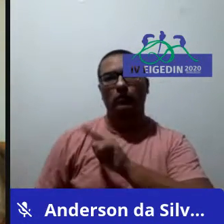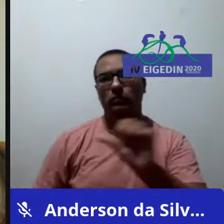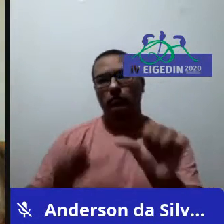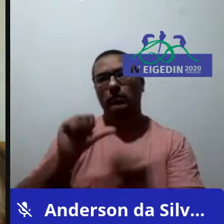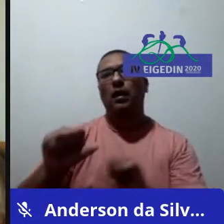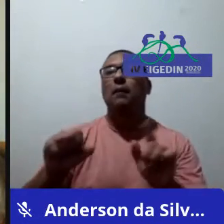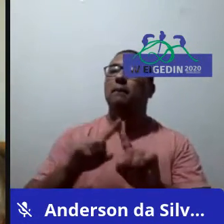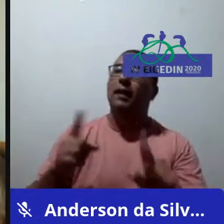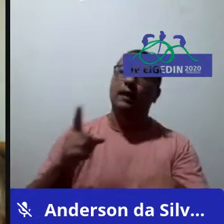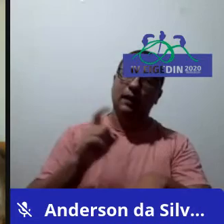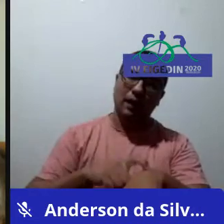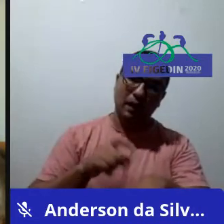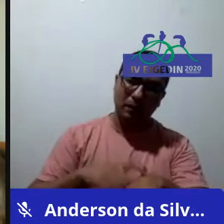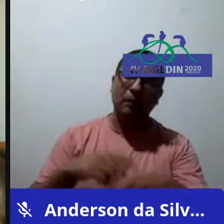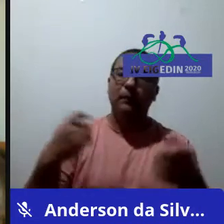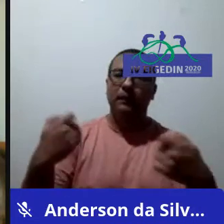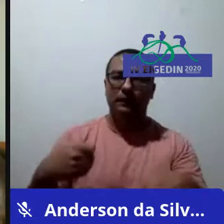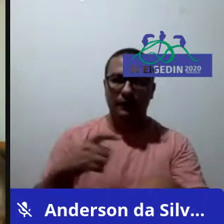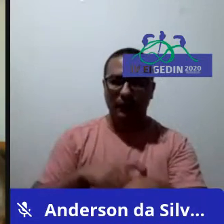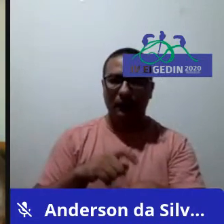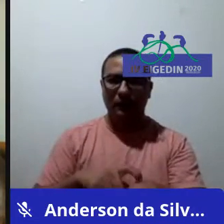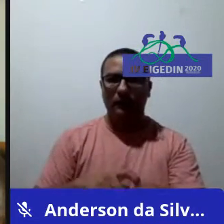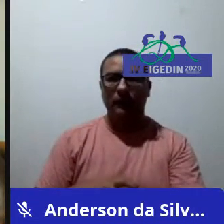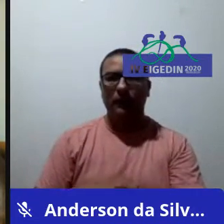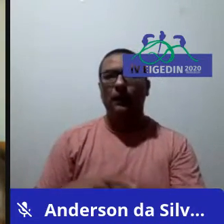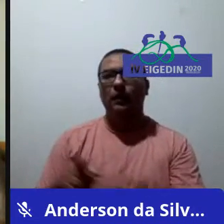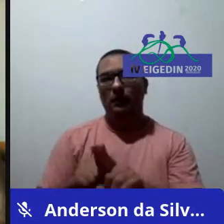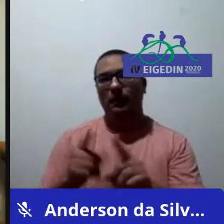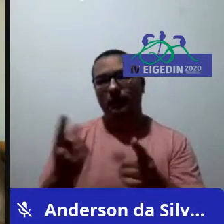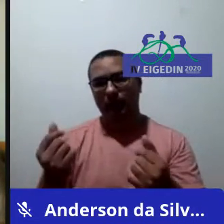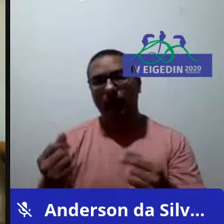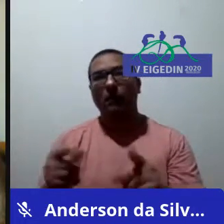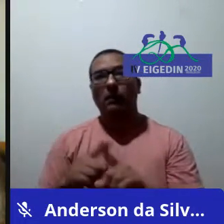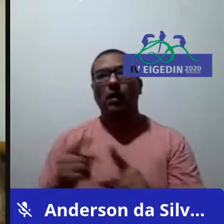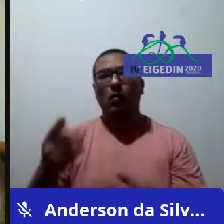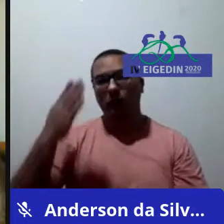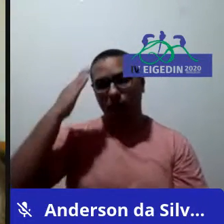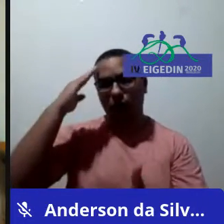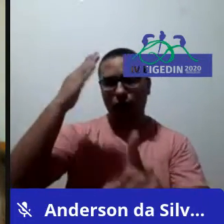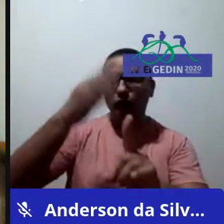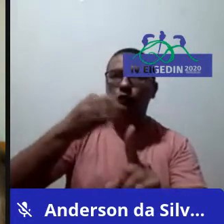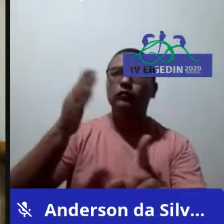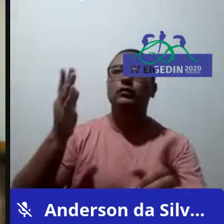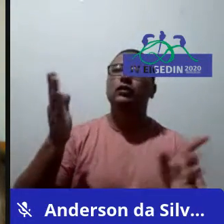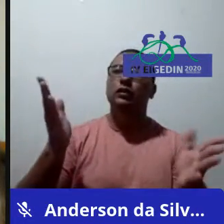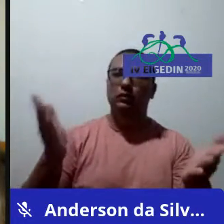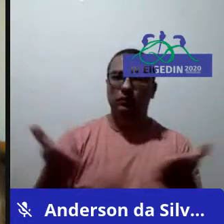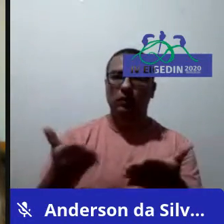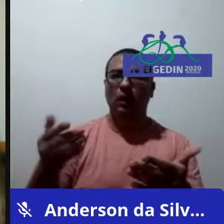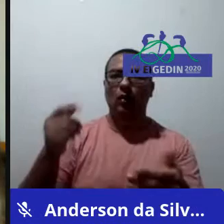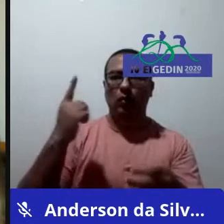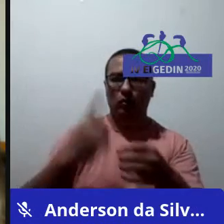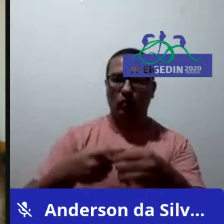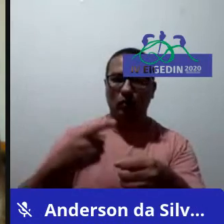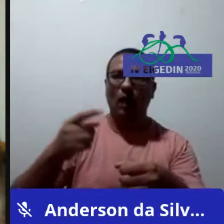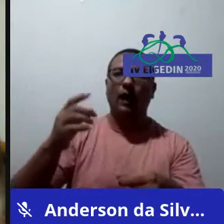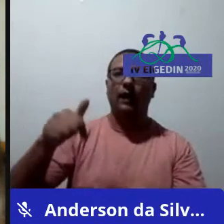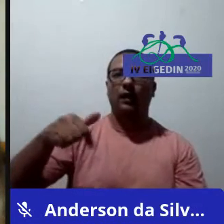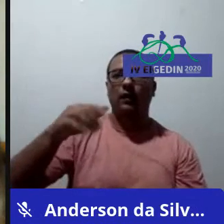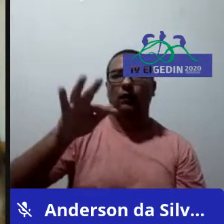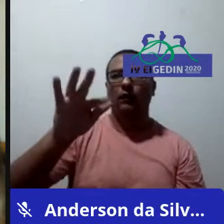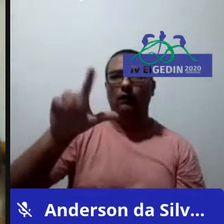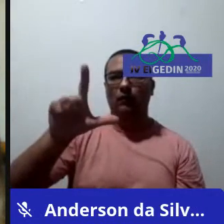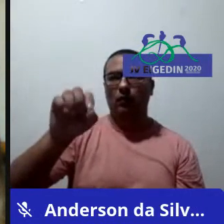tempo e seguramente, mais de recursos. Mas, objetivamente, nós já fizemos aqui em Florianópolis, em várias